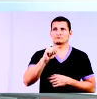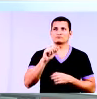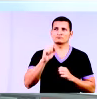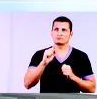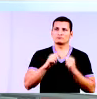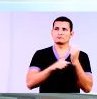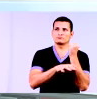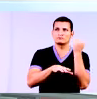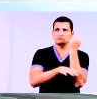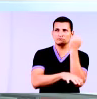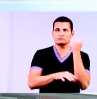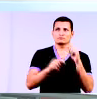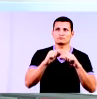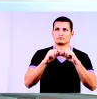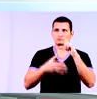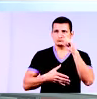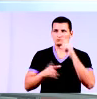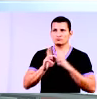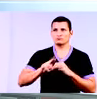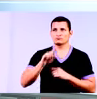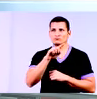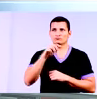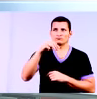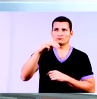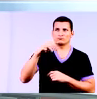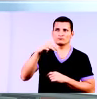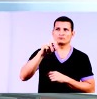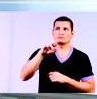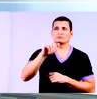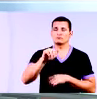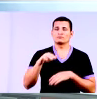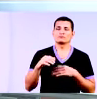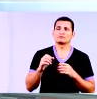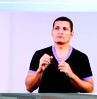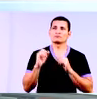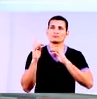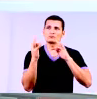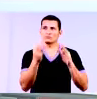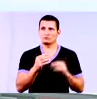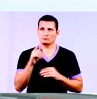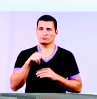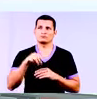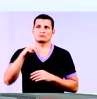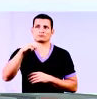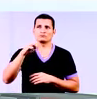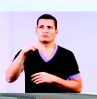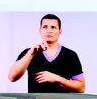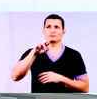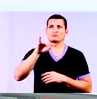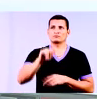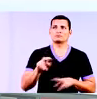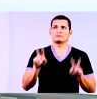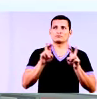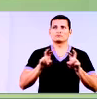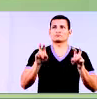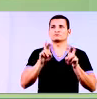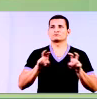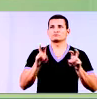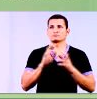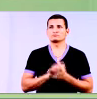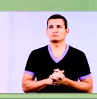Google, eu estou usando ele como memória. Ok? Então, tudo isso é memória do computador. A gente viu lá, né, Thiago,